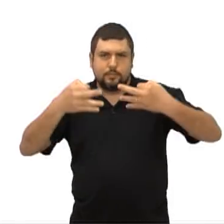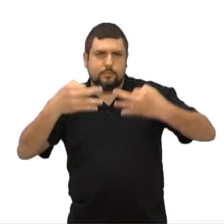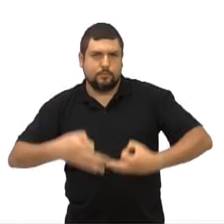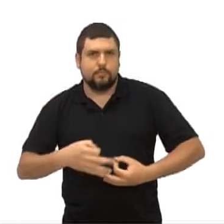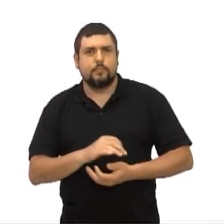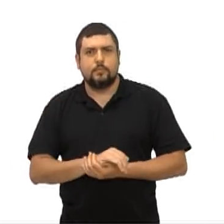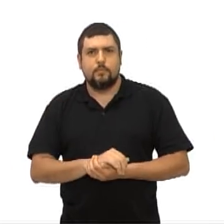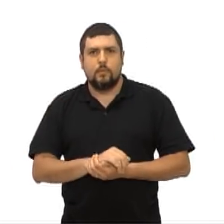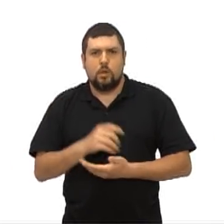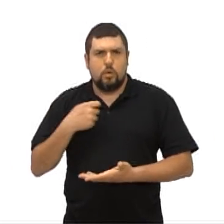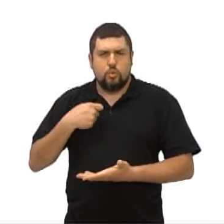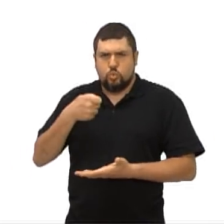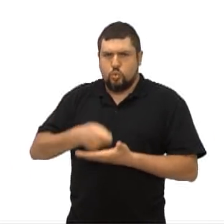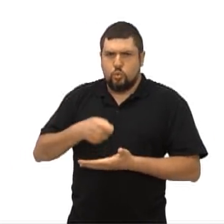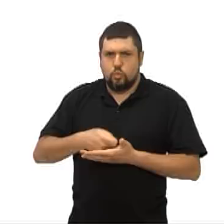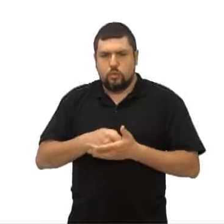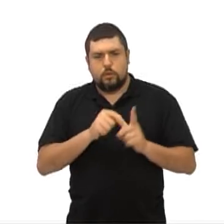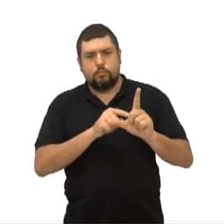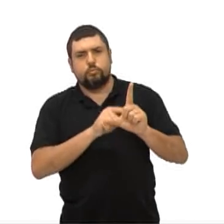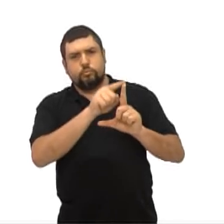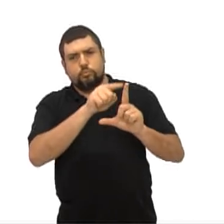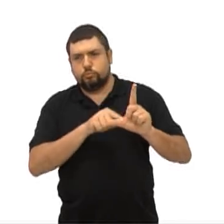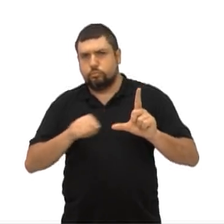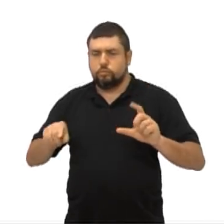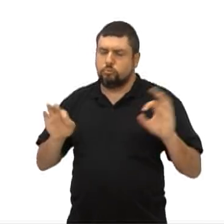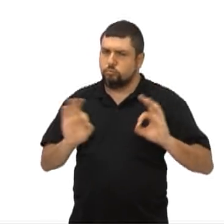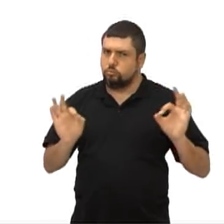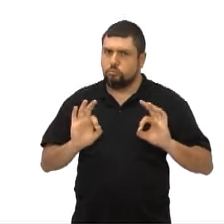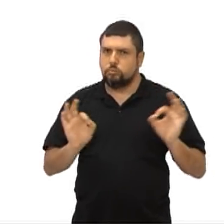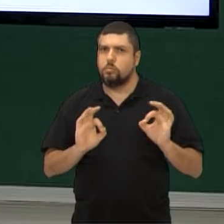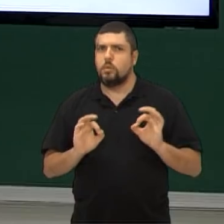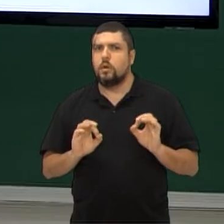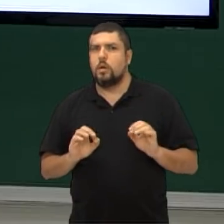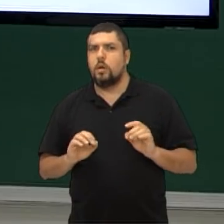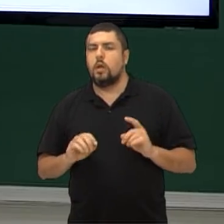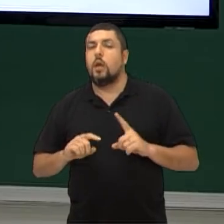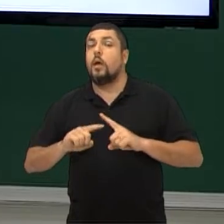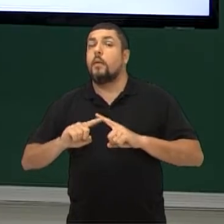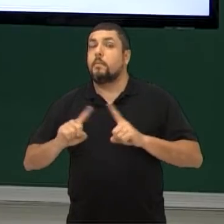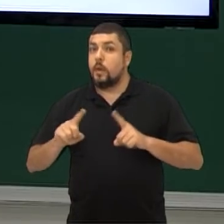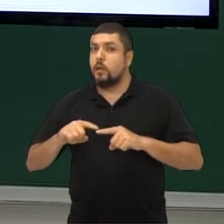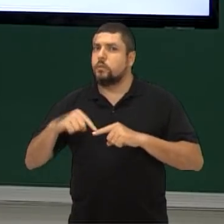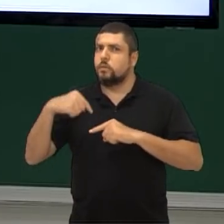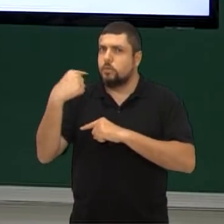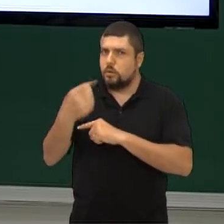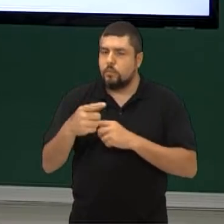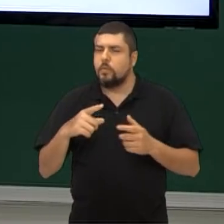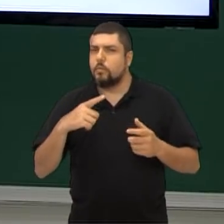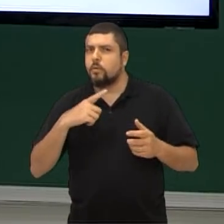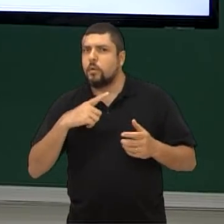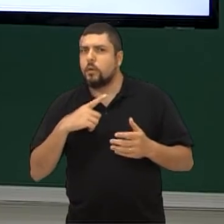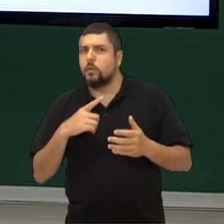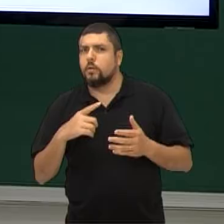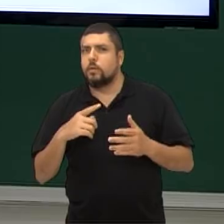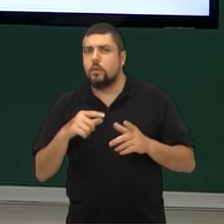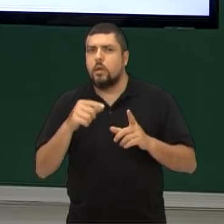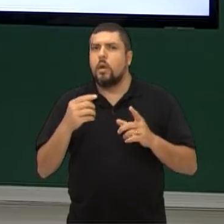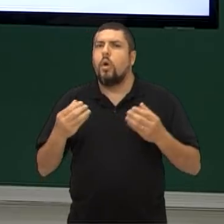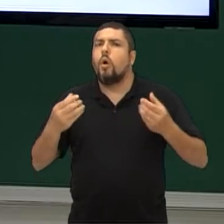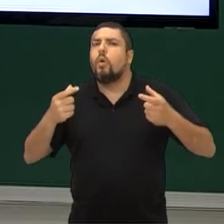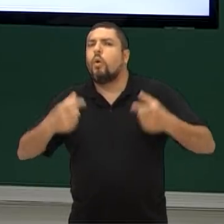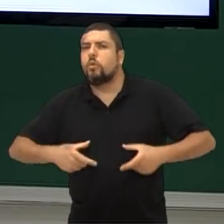Eu não exigi que um estivesse no vertical e o outro no horizontal. Mais para frente, em alguns exercícios, a gente vai exigir de vocês isso. Coloquem um no